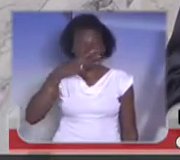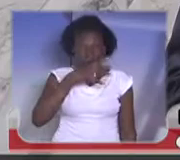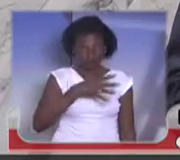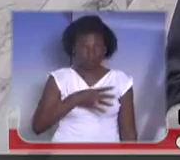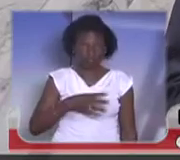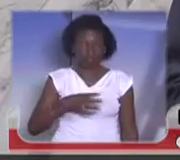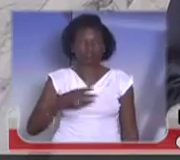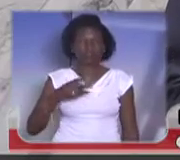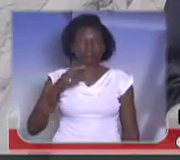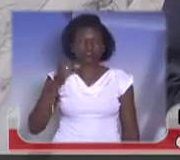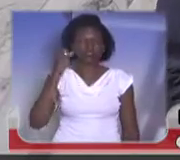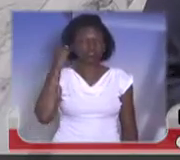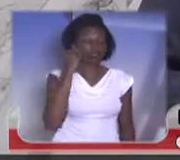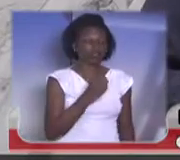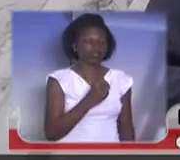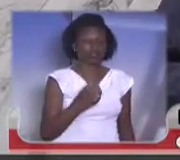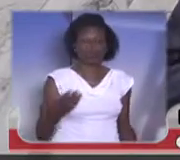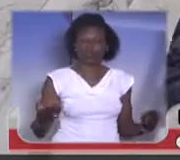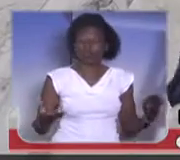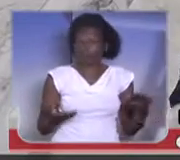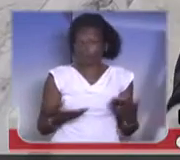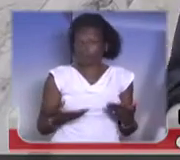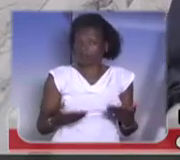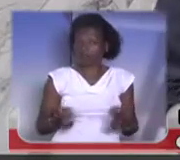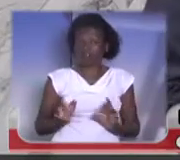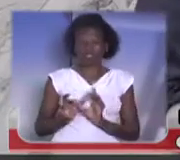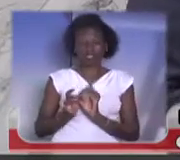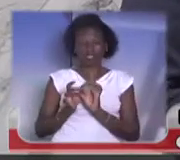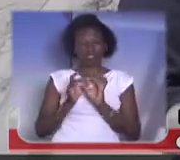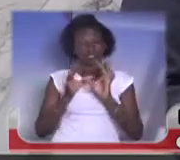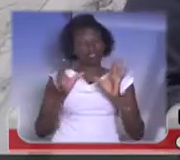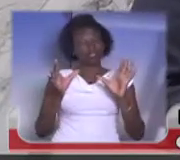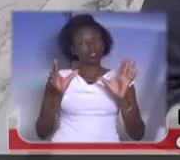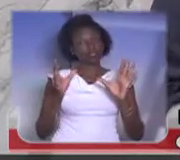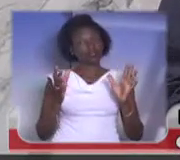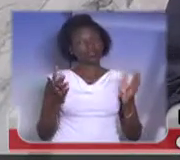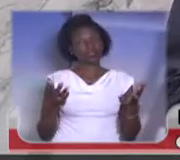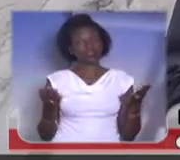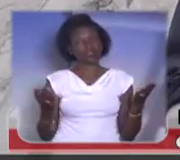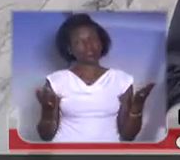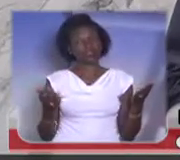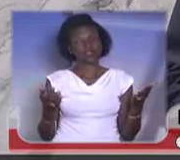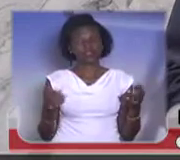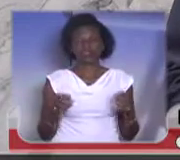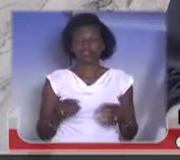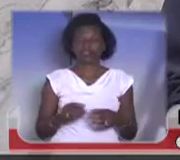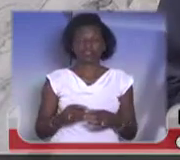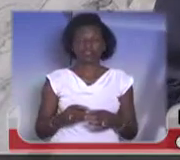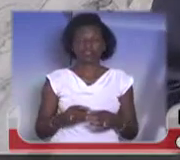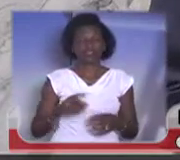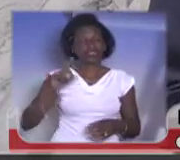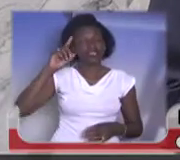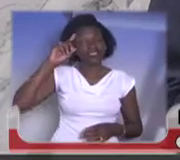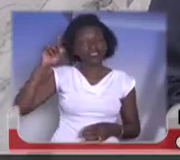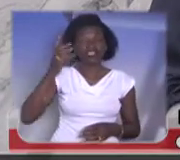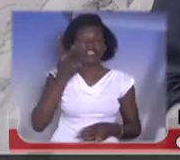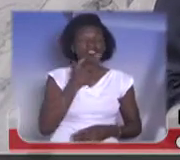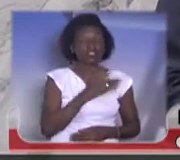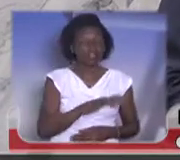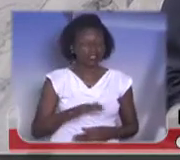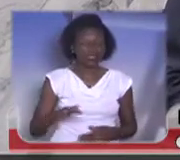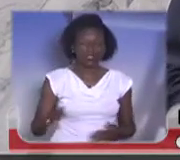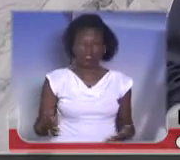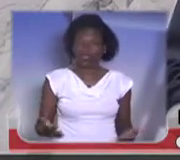agora está sendo noticiado que ela está sendo colocado em liberdade agora provisória na saidinha do dia das crianças